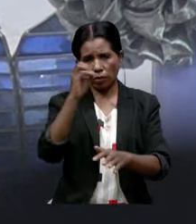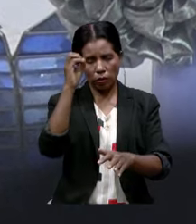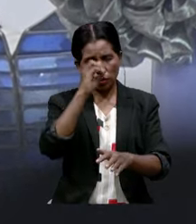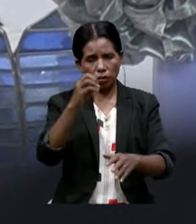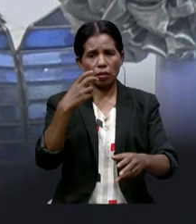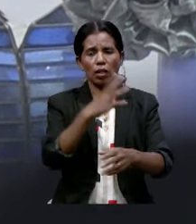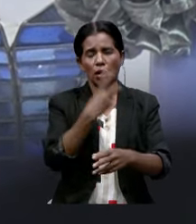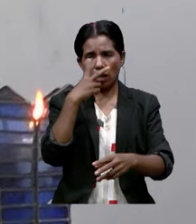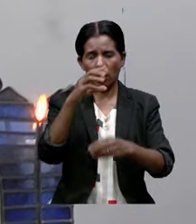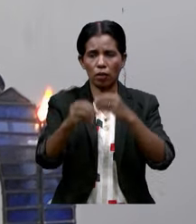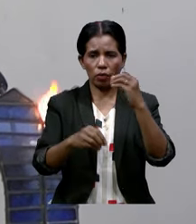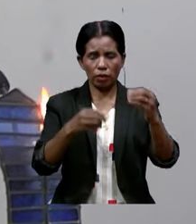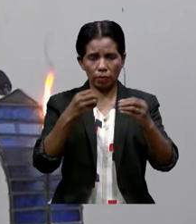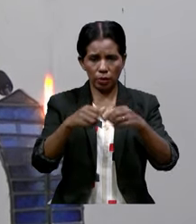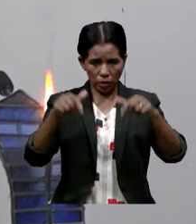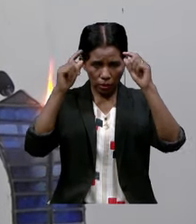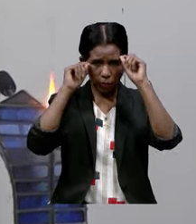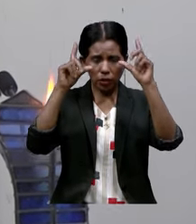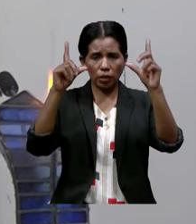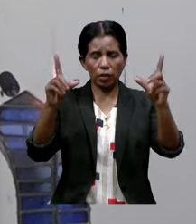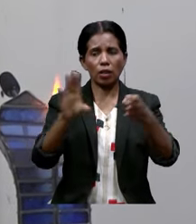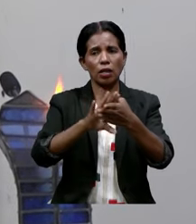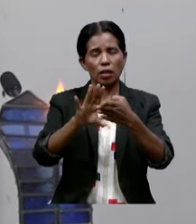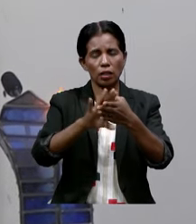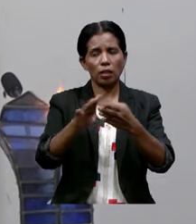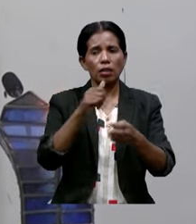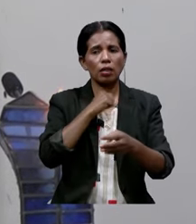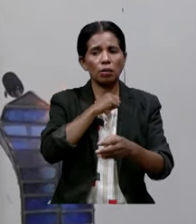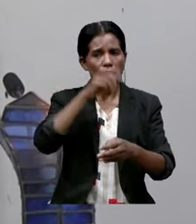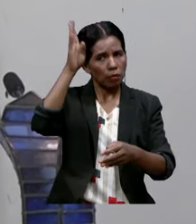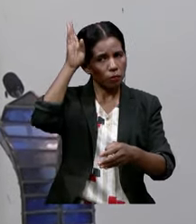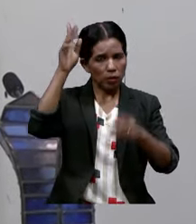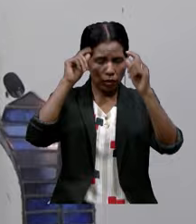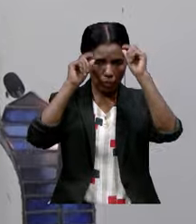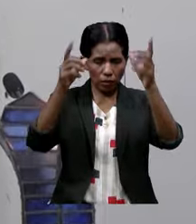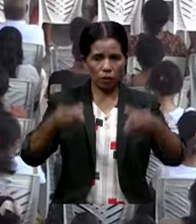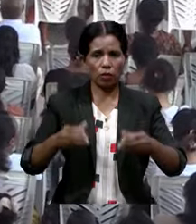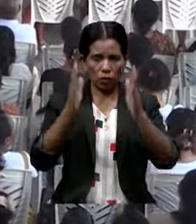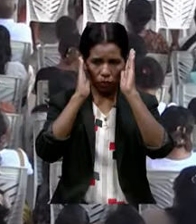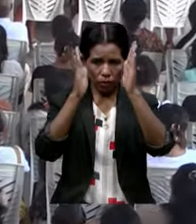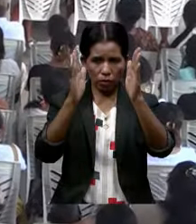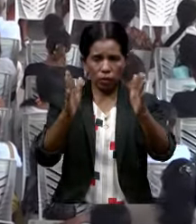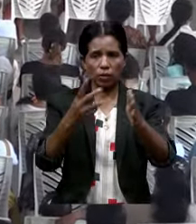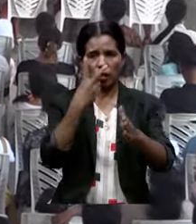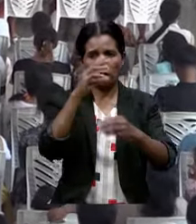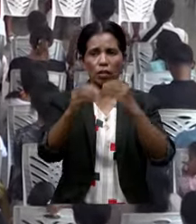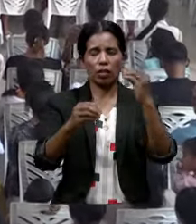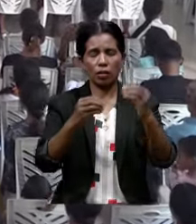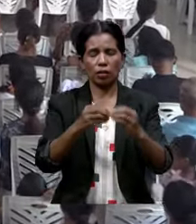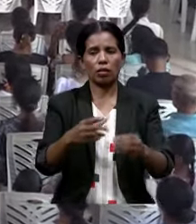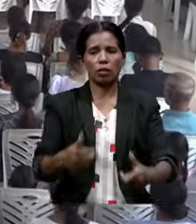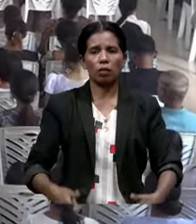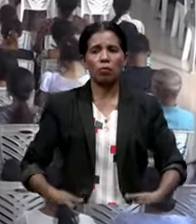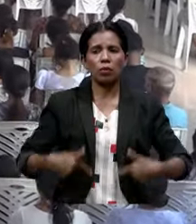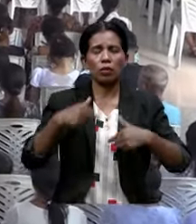situação atual e a Timor-Leste. E a Carta Pastoral, né, Conferência Episcopal Timorense, foi ênfase liu ba aspecto moral, também considera mori